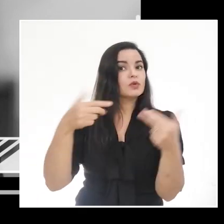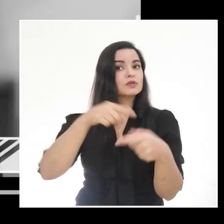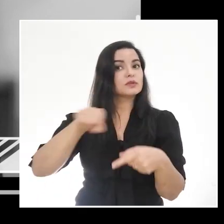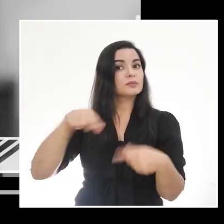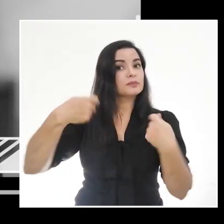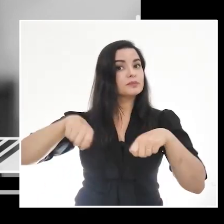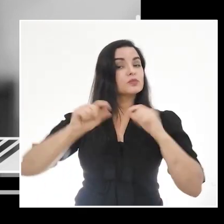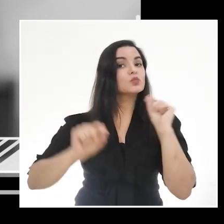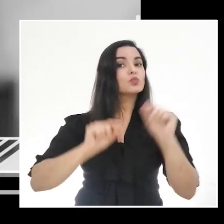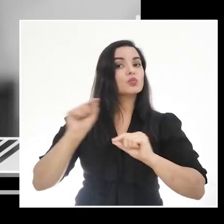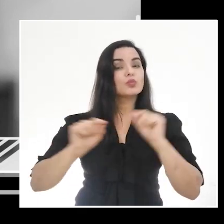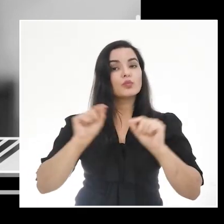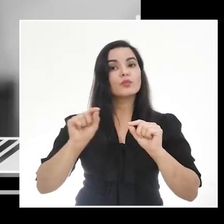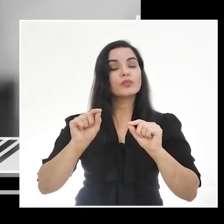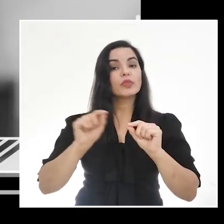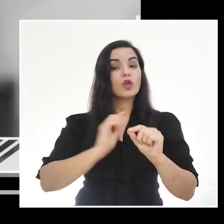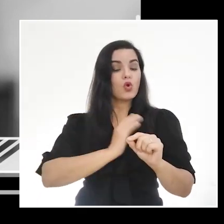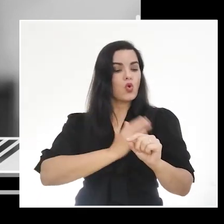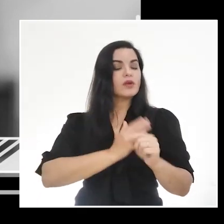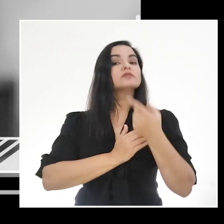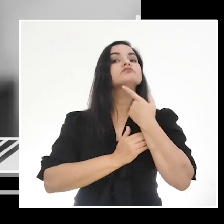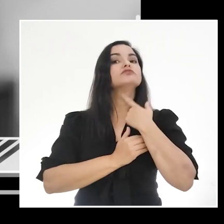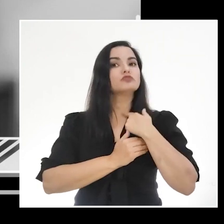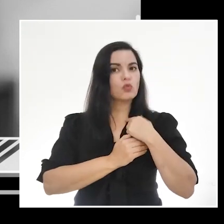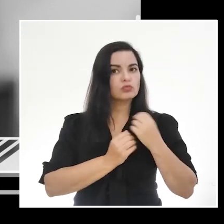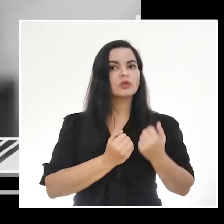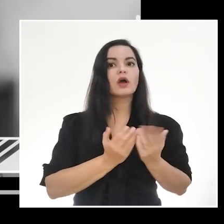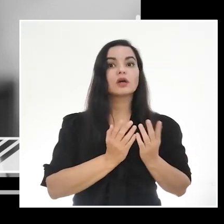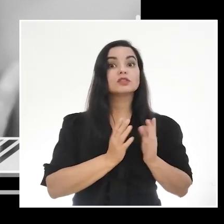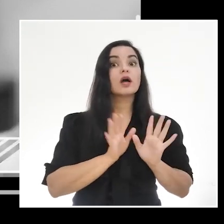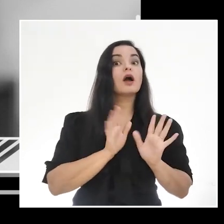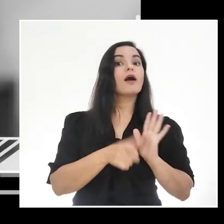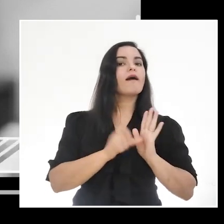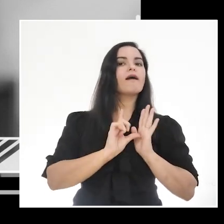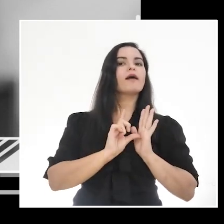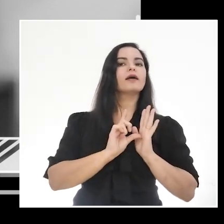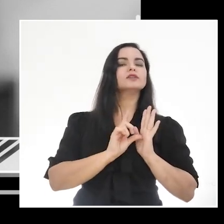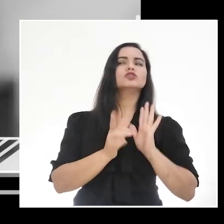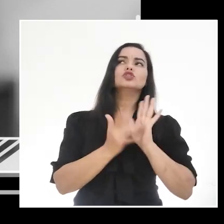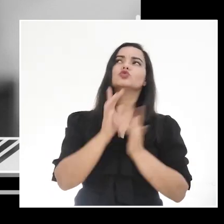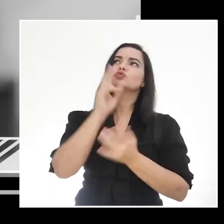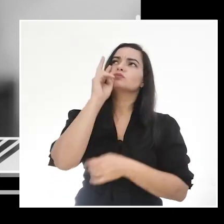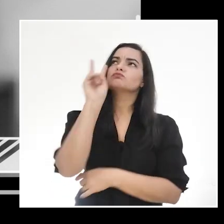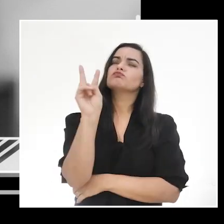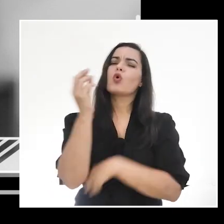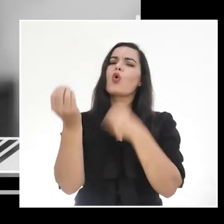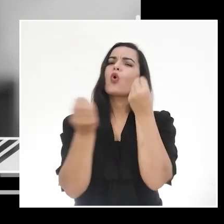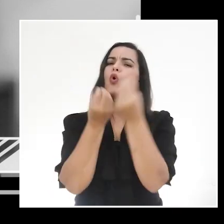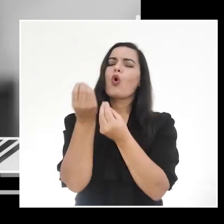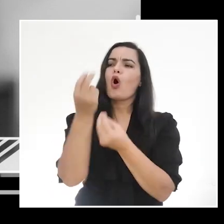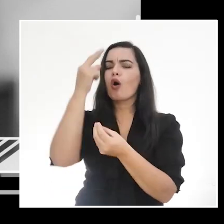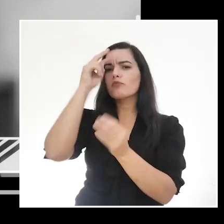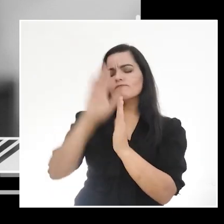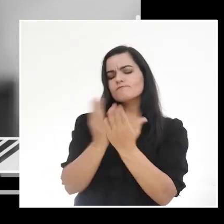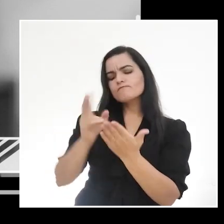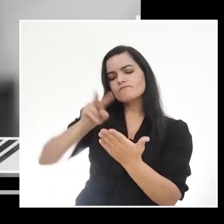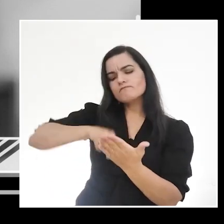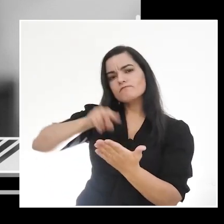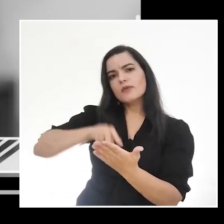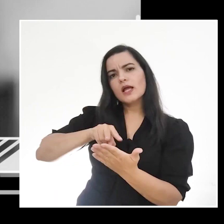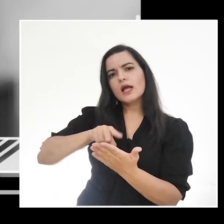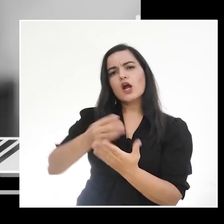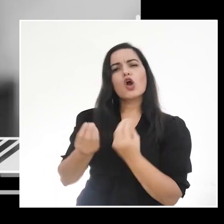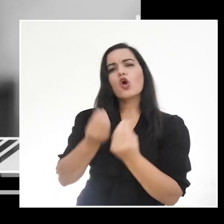espiritual de pessoas, a primeira coisa que você precisa então, além de dispor o seu coração a isso, é olhar